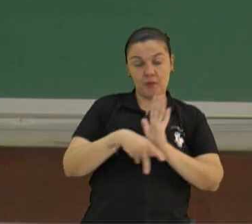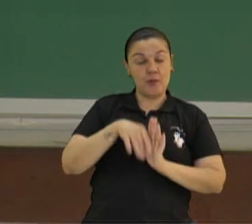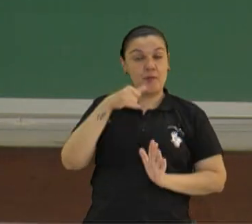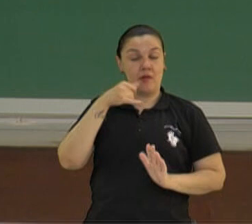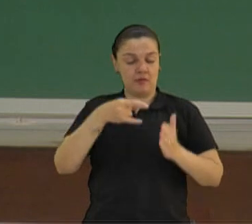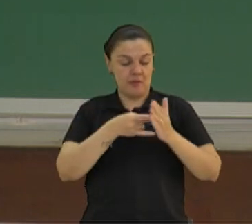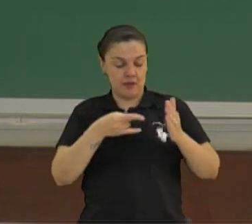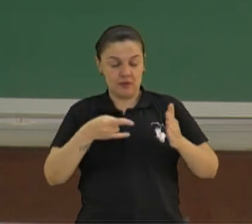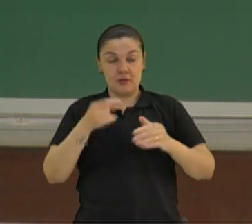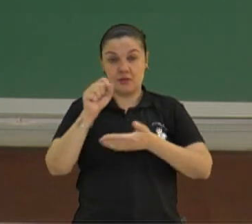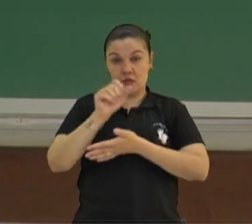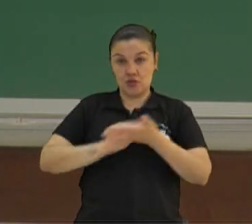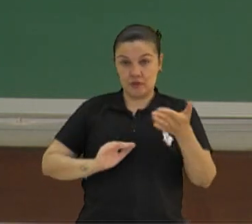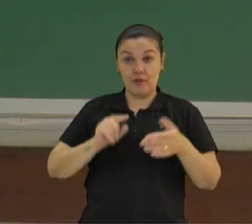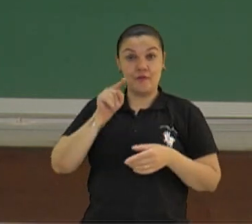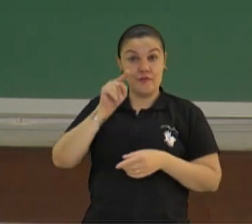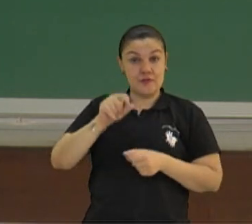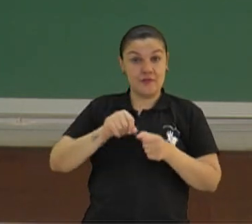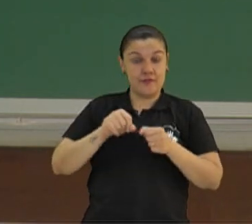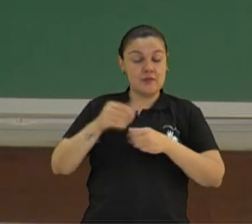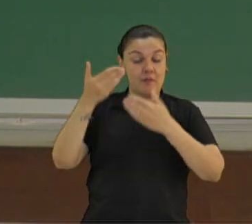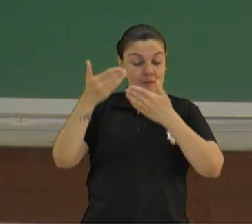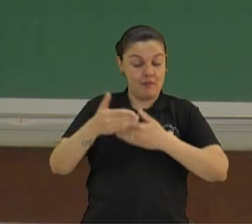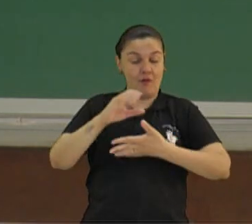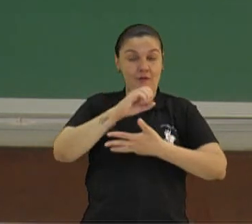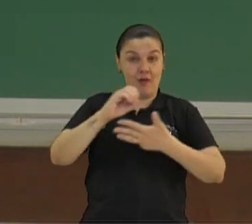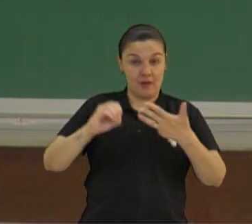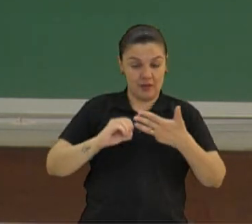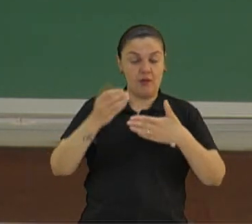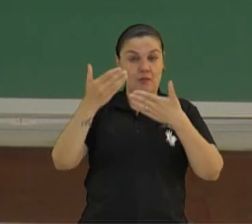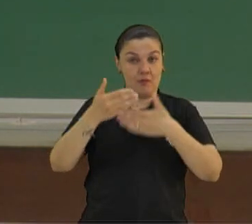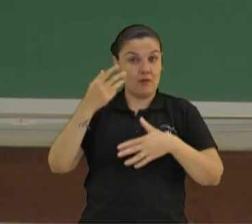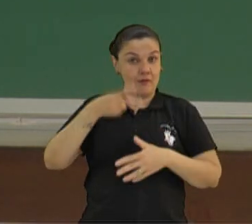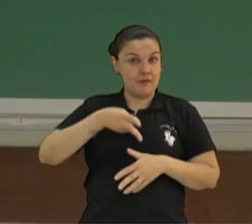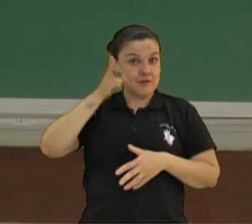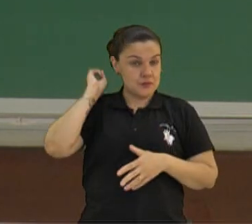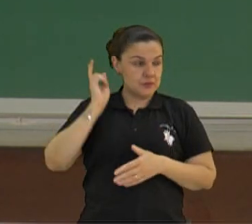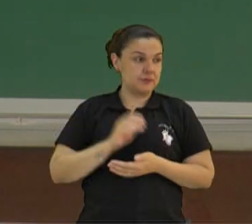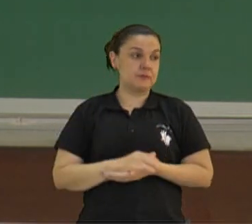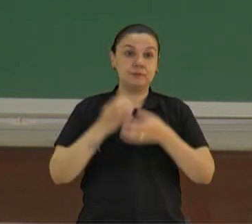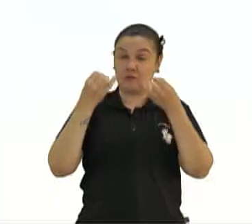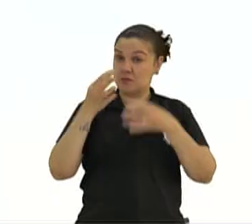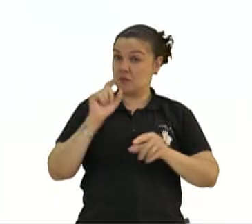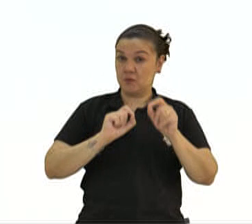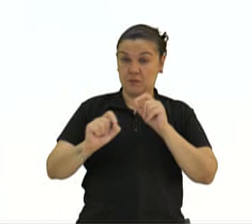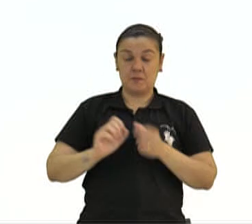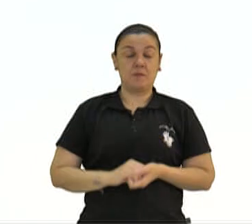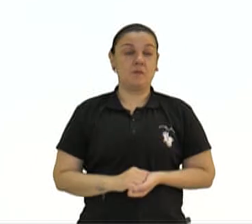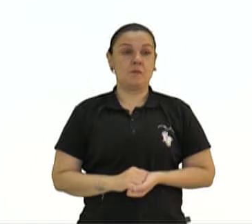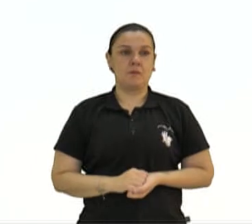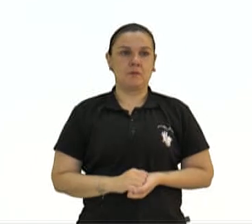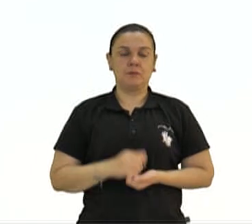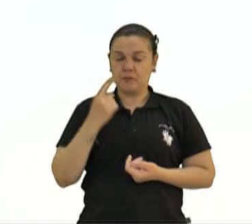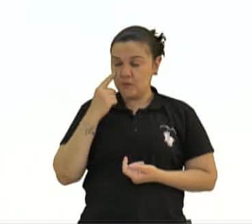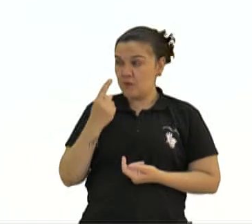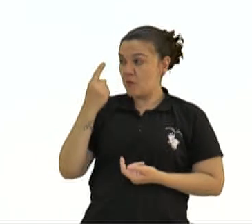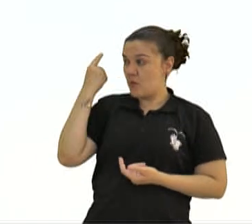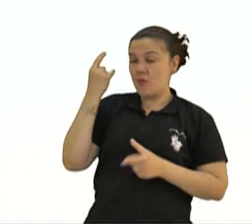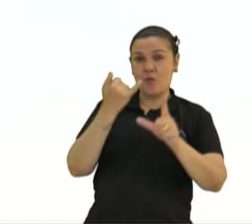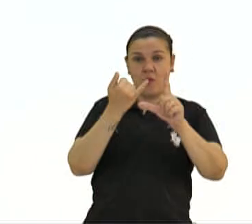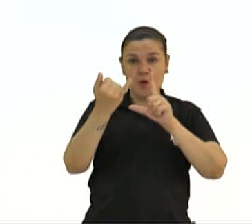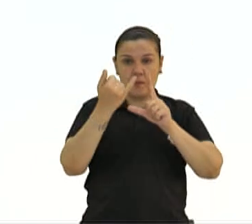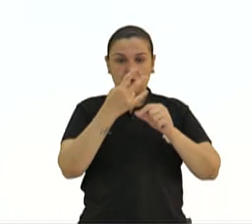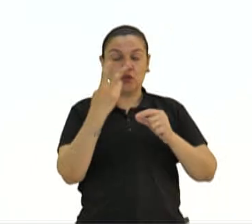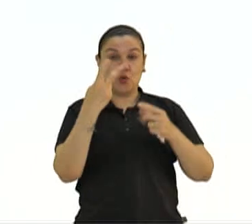um exercício, uma vez que você vai fazer prova de Enem, prova de vestibular. Ele fala o seguinte, a figura representa dois